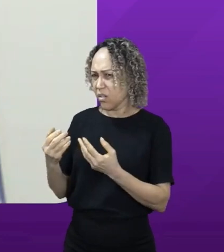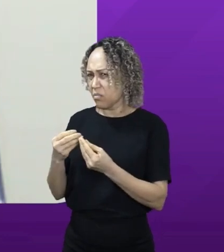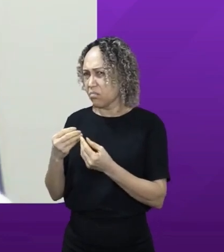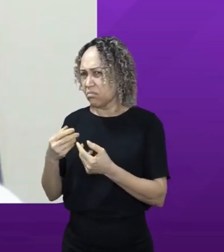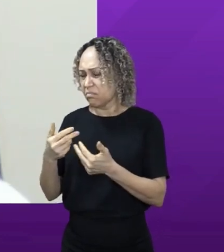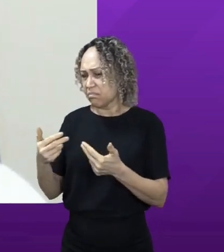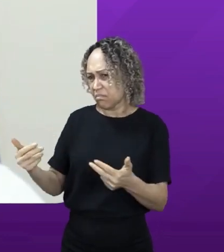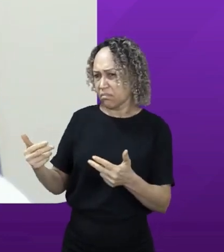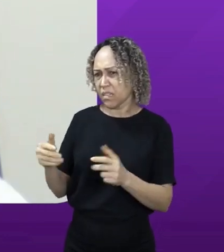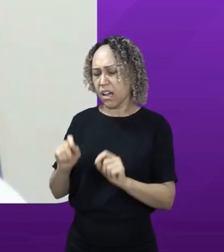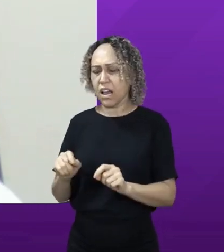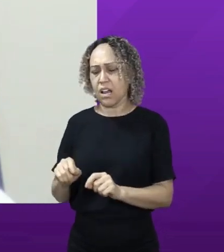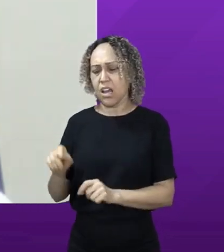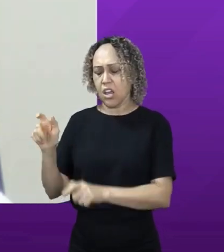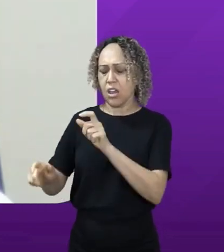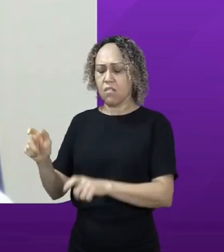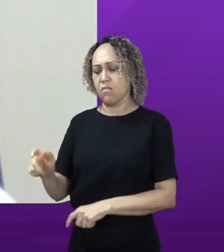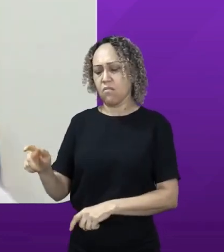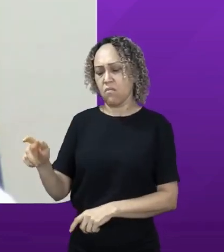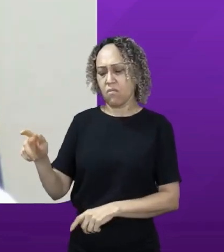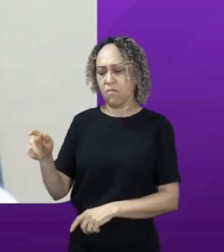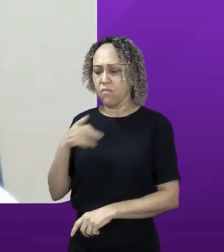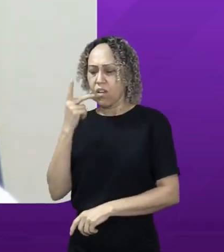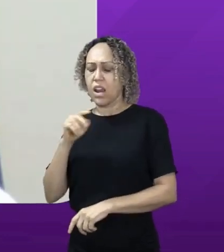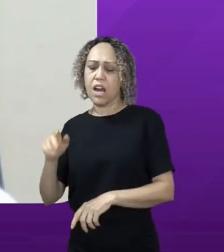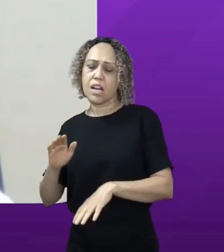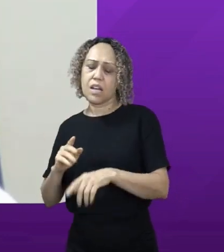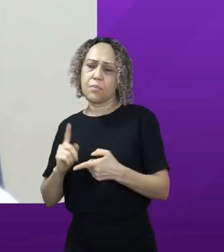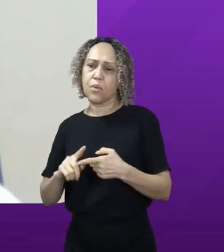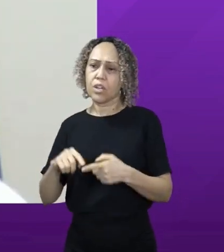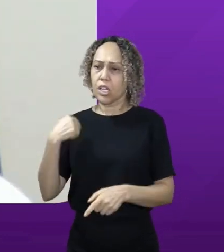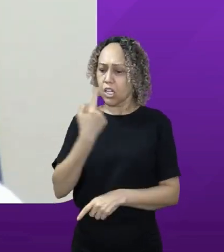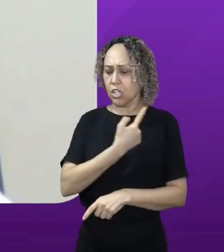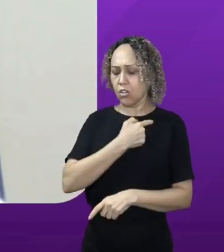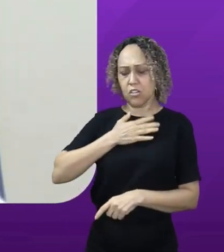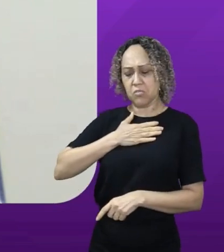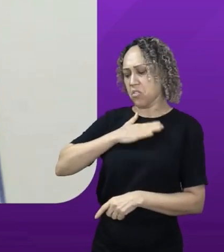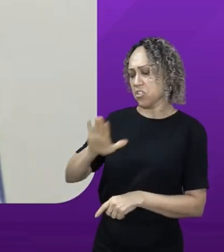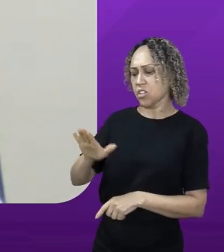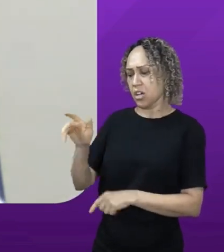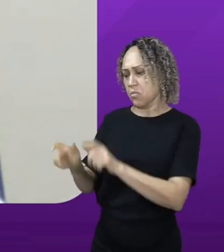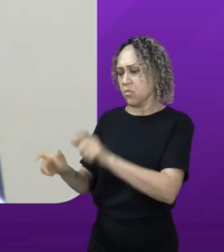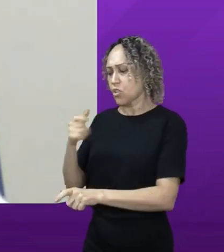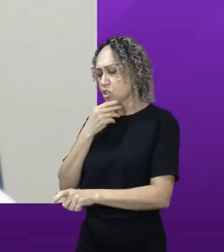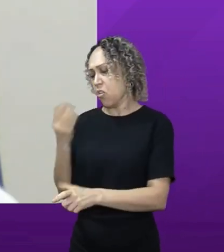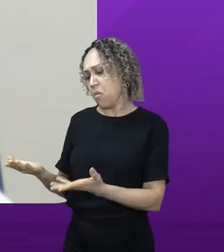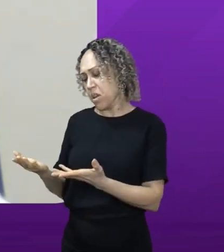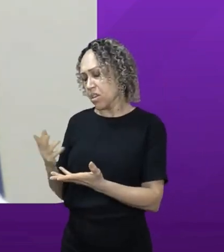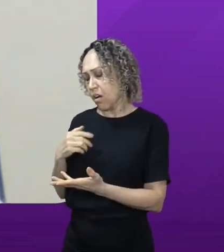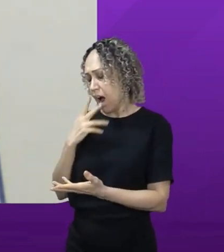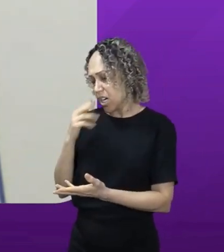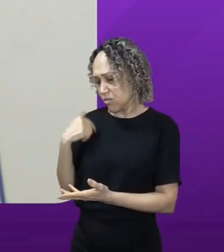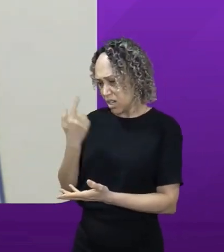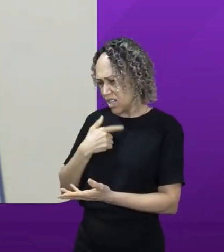gente não gostava de homens, porque a gente queria dizer que os homens tinham menos capacidade, né, e foi uma oportunidade, como a gente